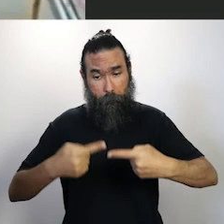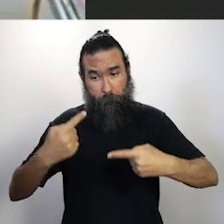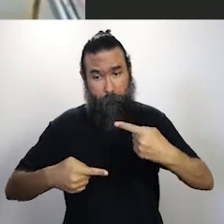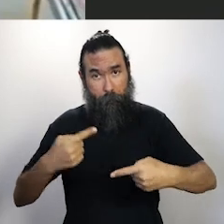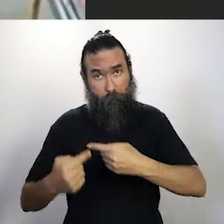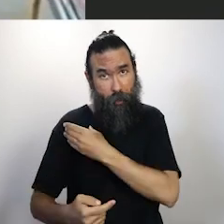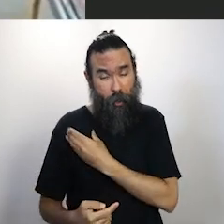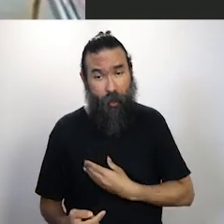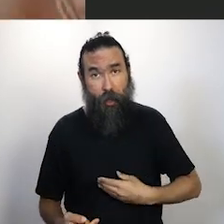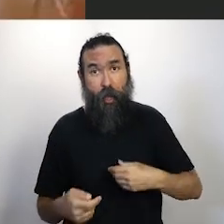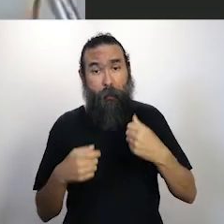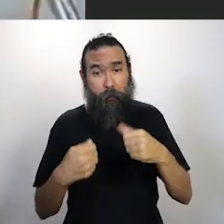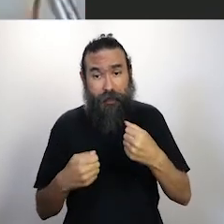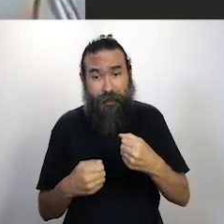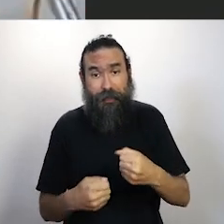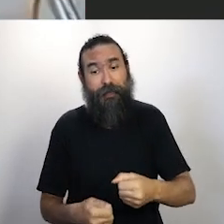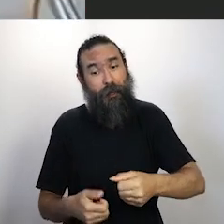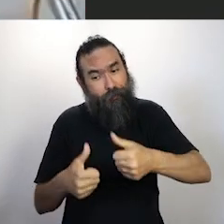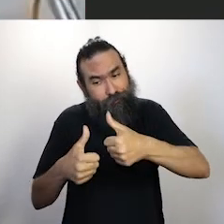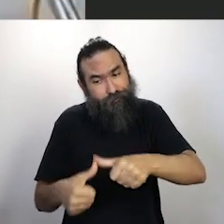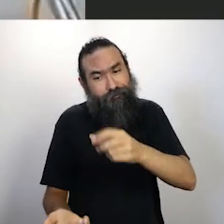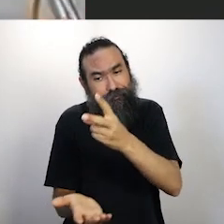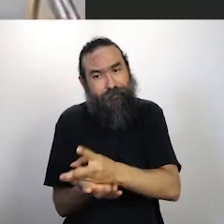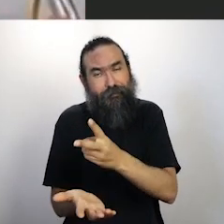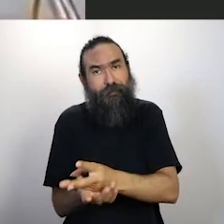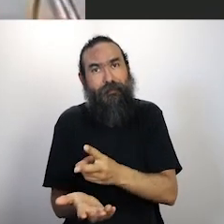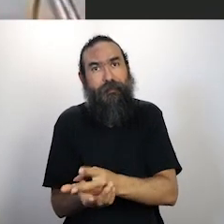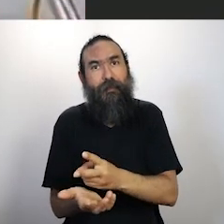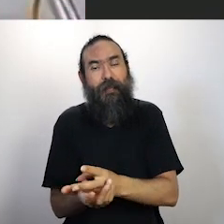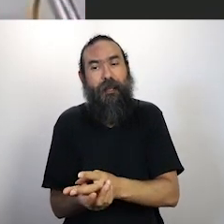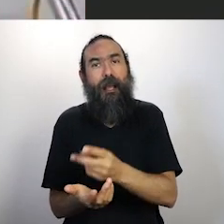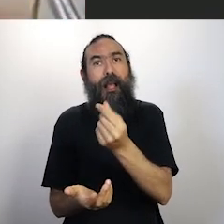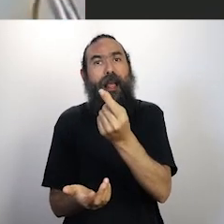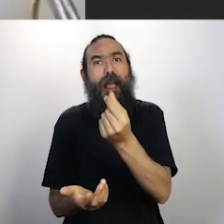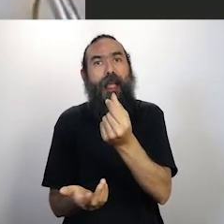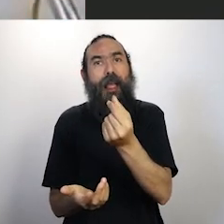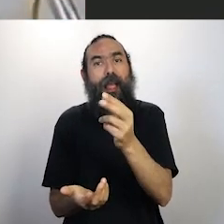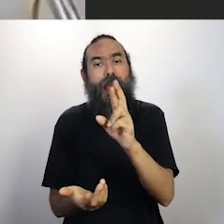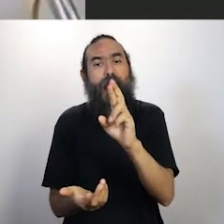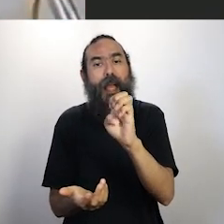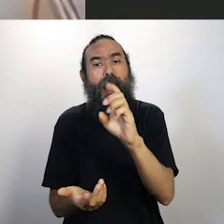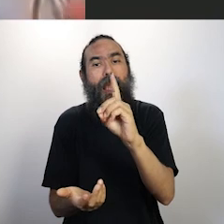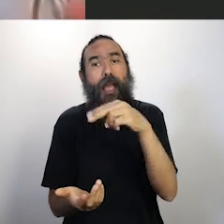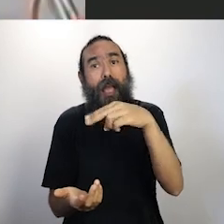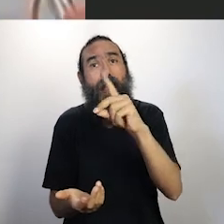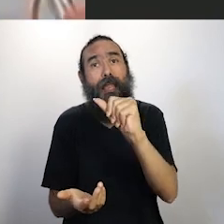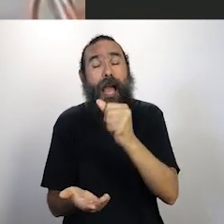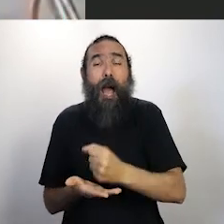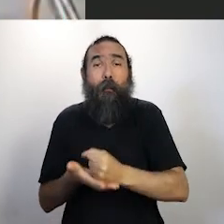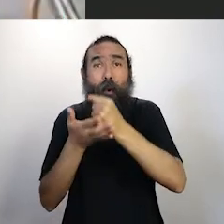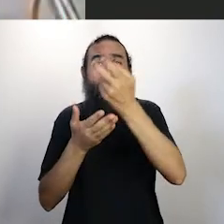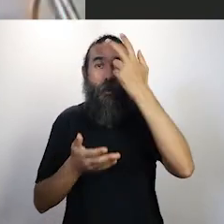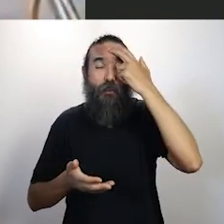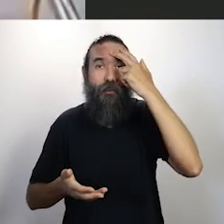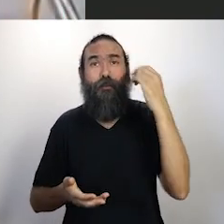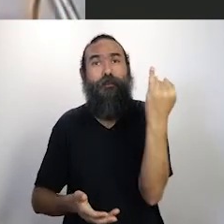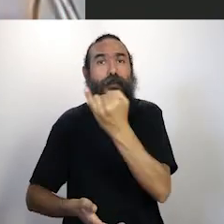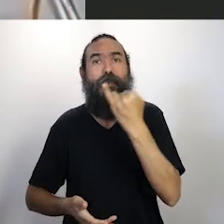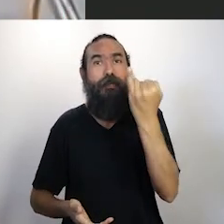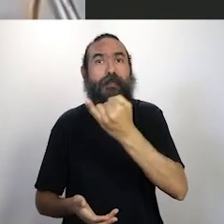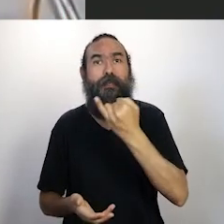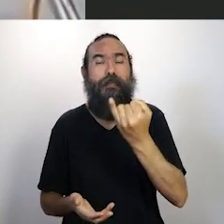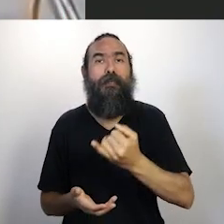do Estado esse distanciamento do Estado mínimo e obrigando ele a estar presente na vida para